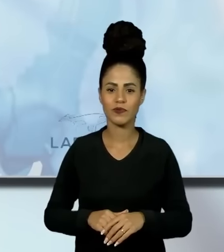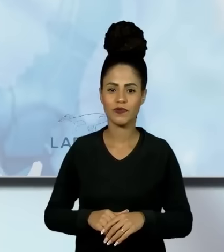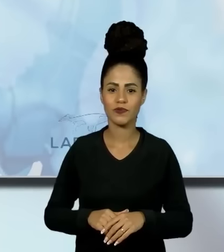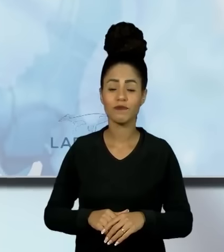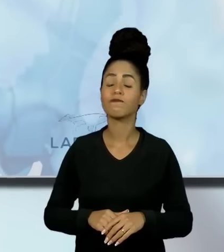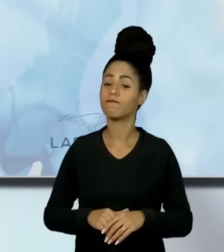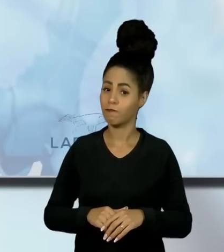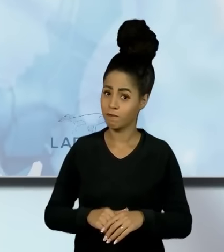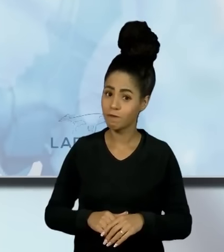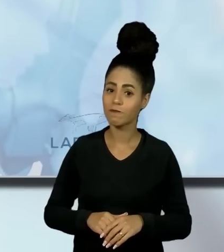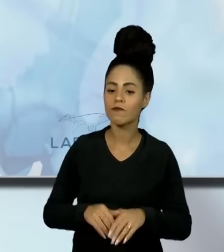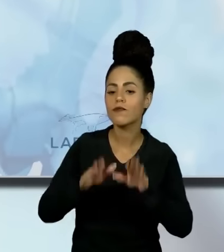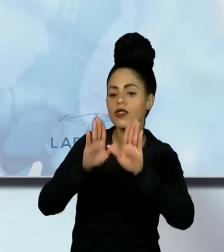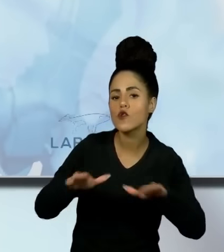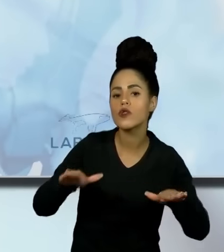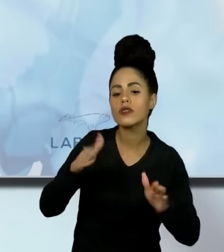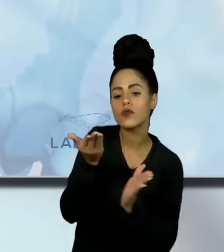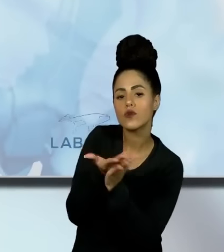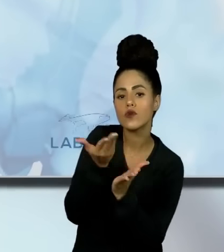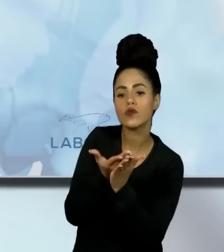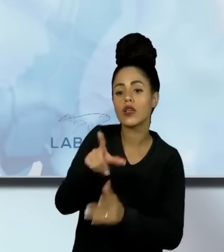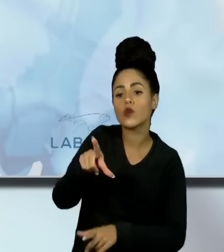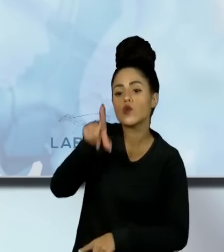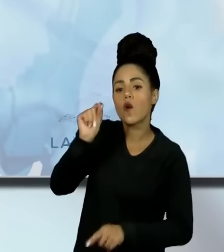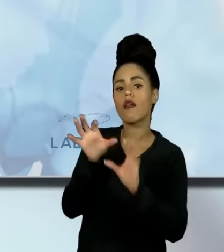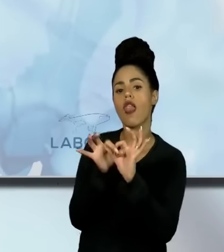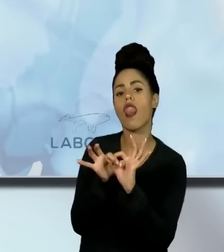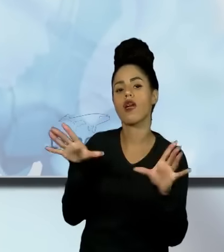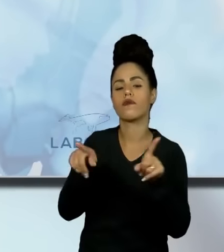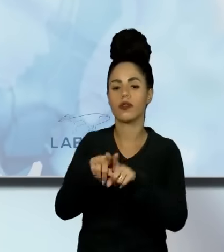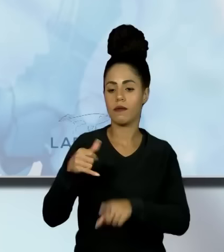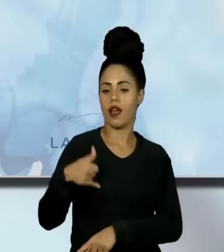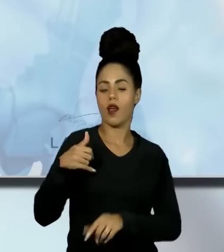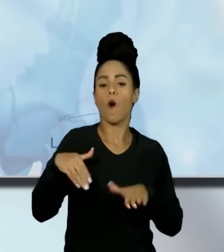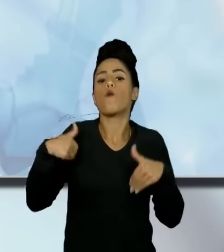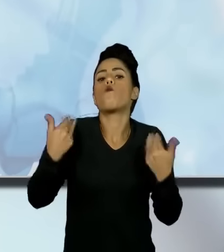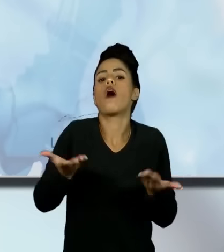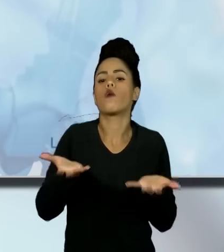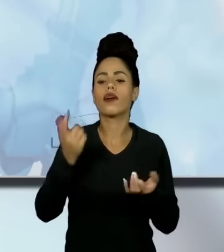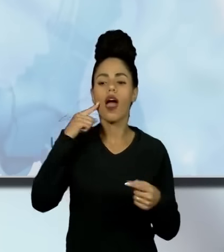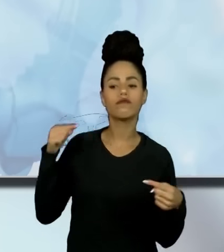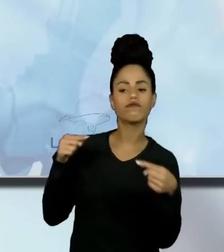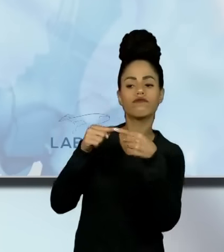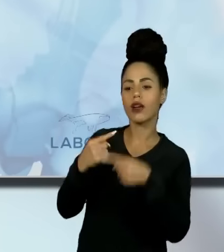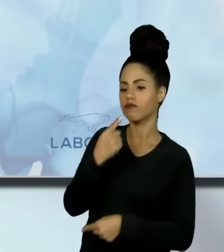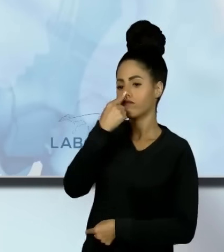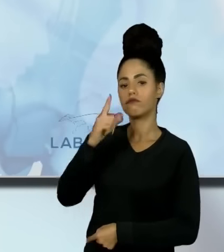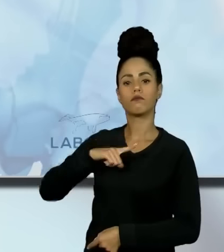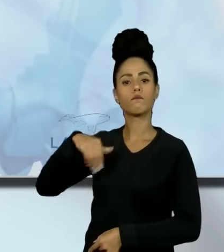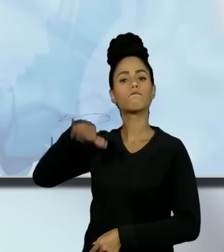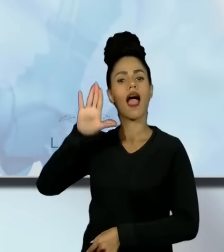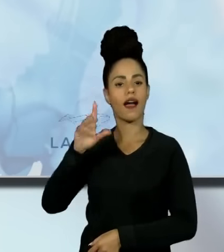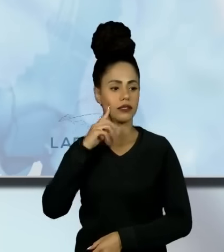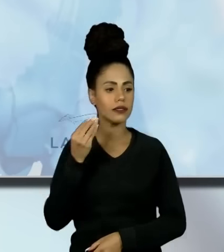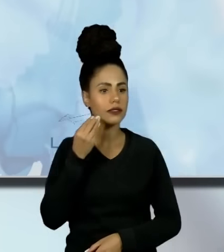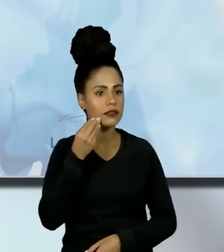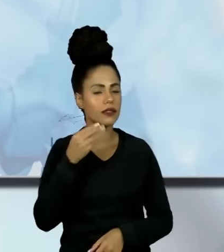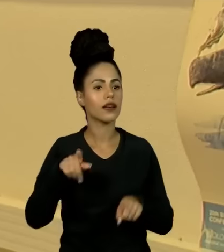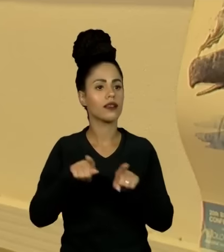Os estudantes escolhem livremente o projeto e a faixa etária aos quais querem se dedicar. Cerca